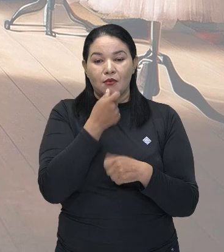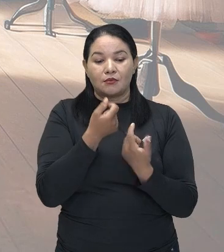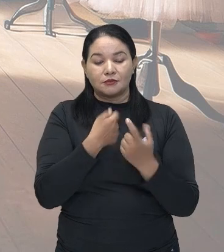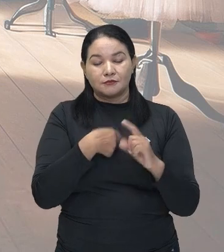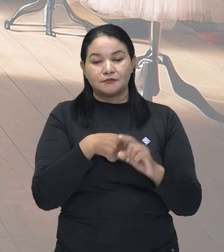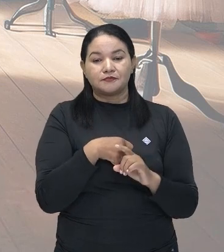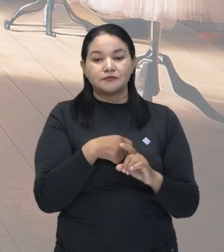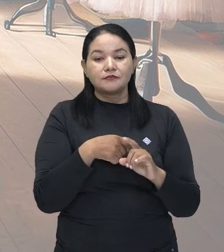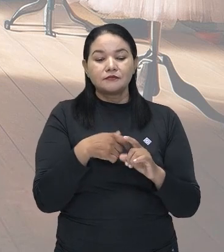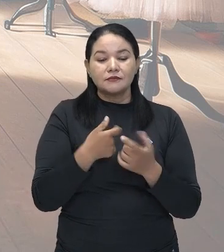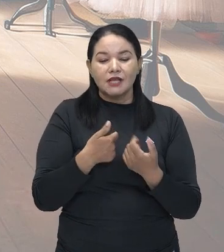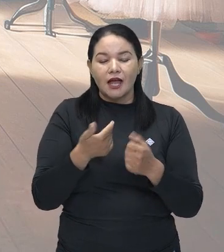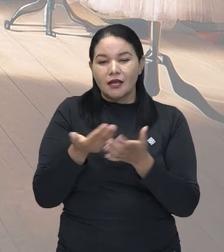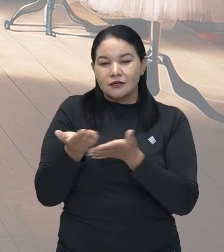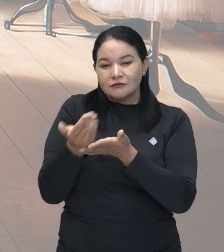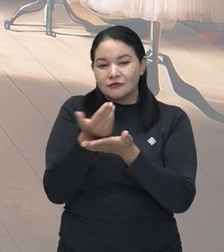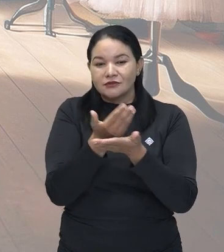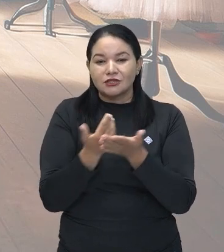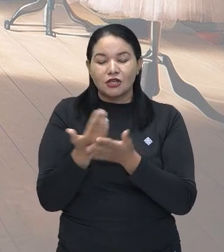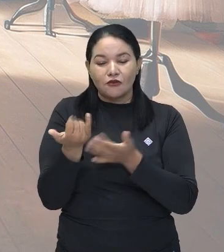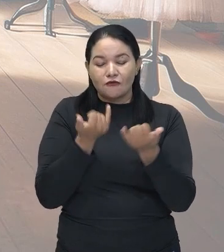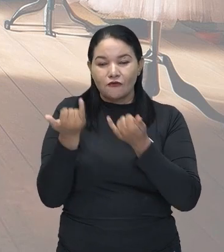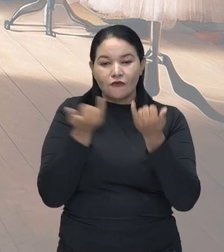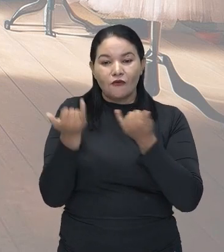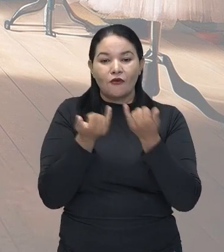todas essas informações e consiga